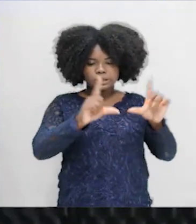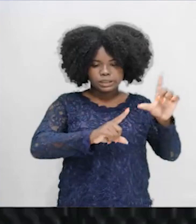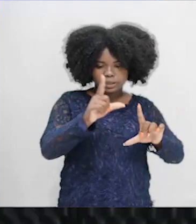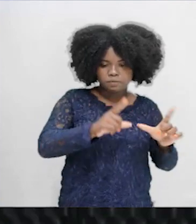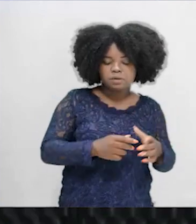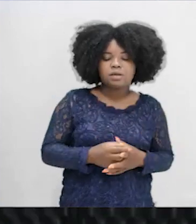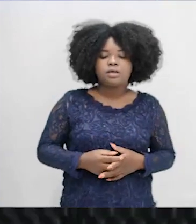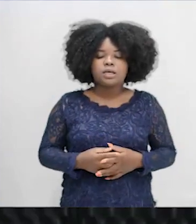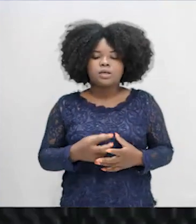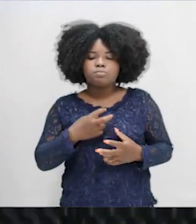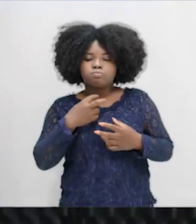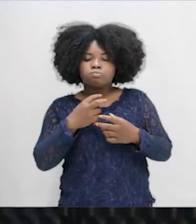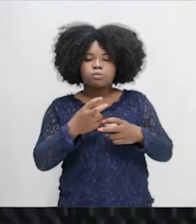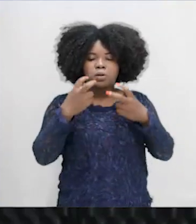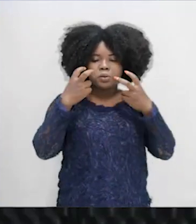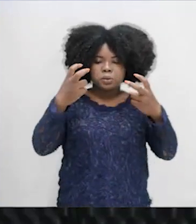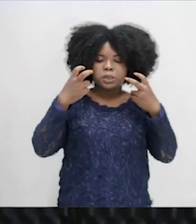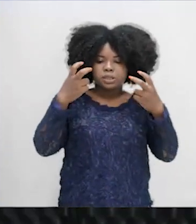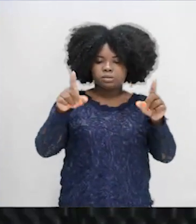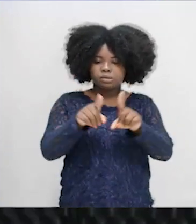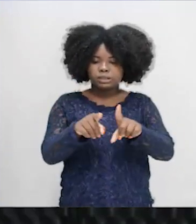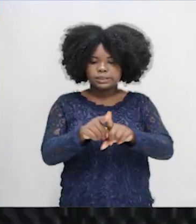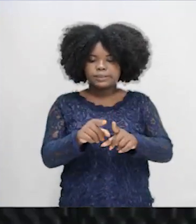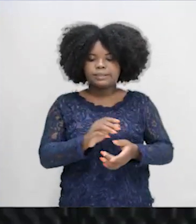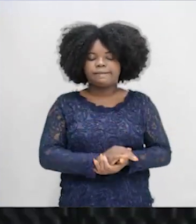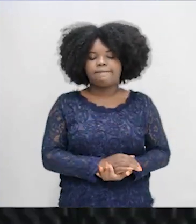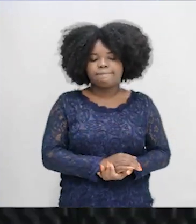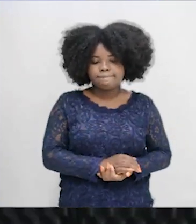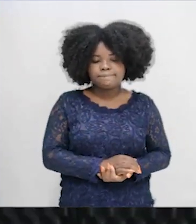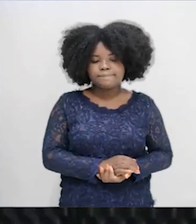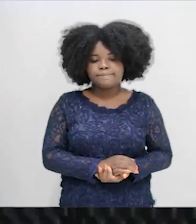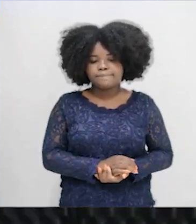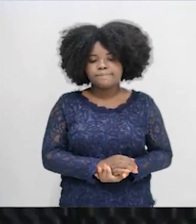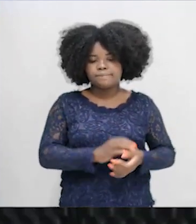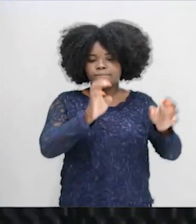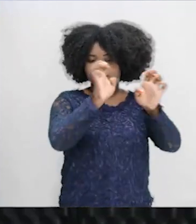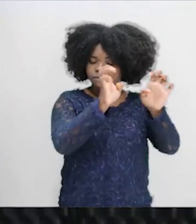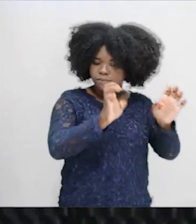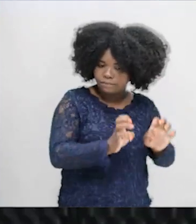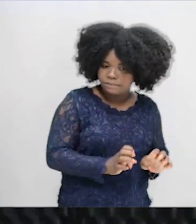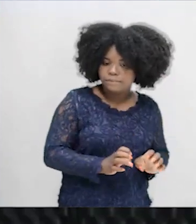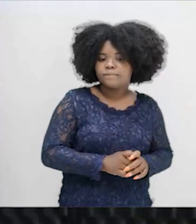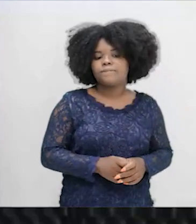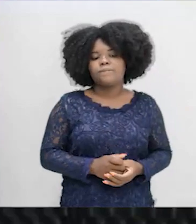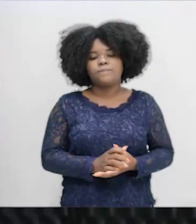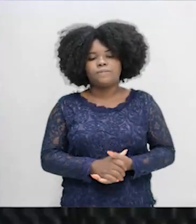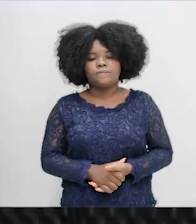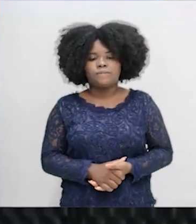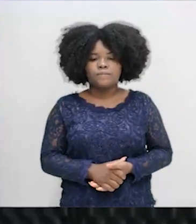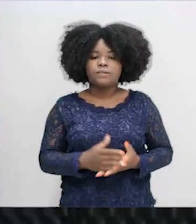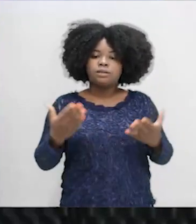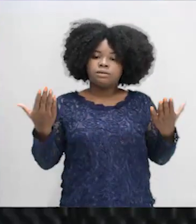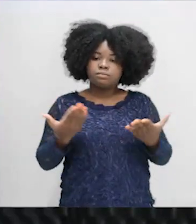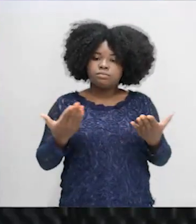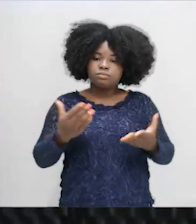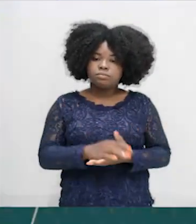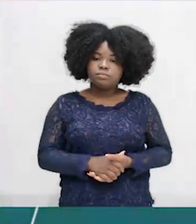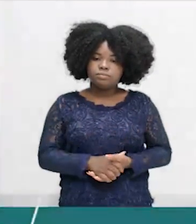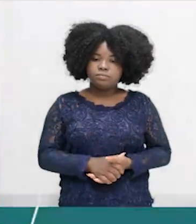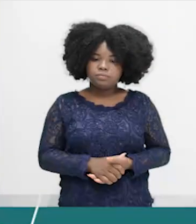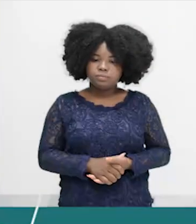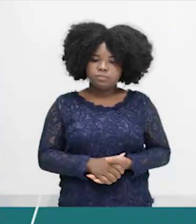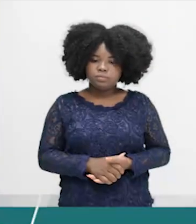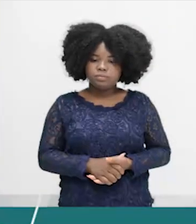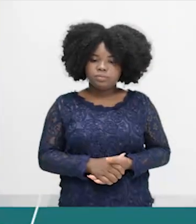história em quadrinhos, para que você não percebe, mas que faz parte da montagem para que a gente consiga se apaixonar por elas. Agora, no que